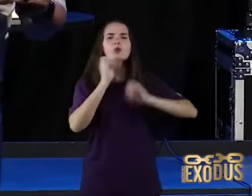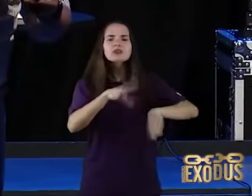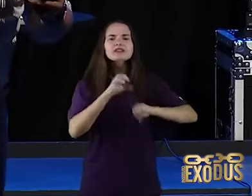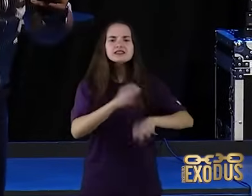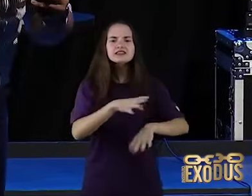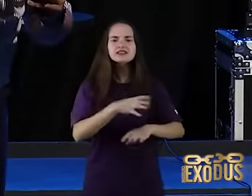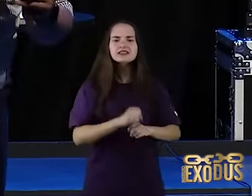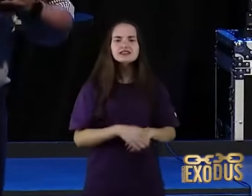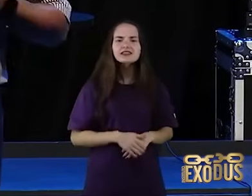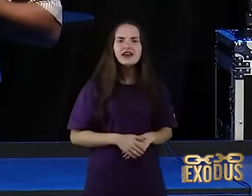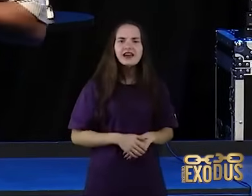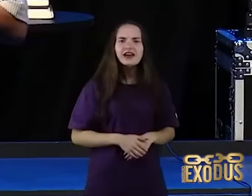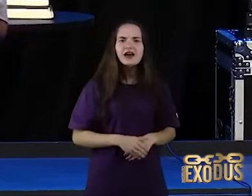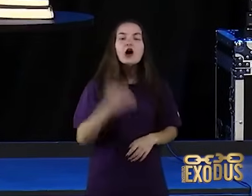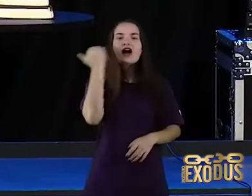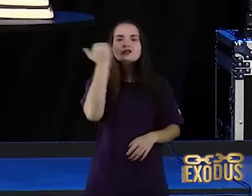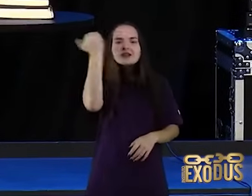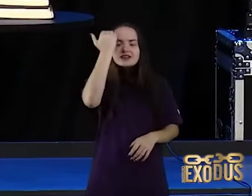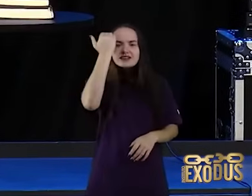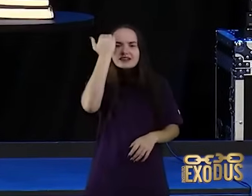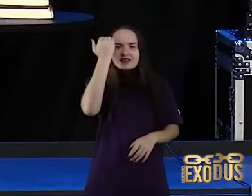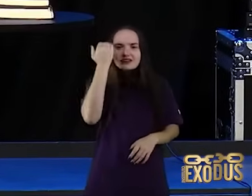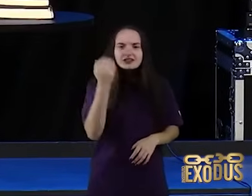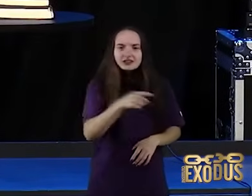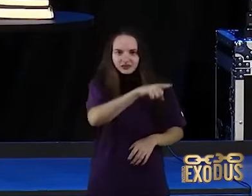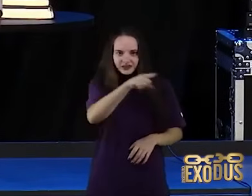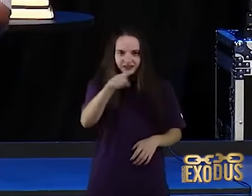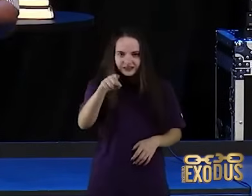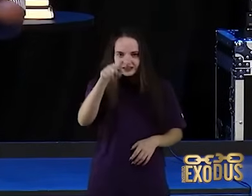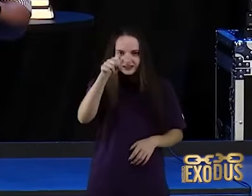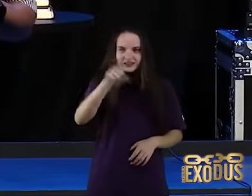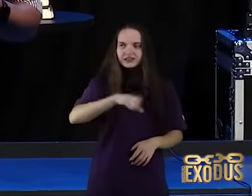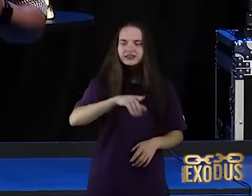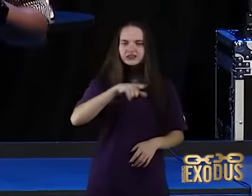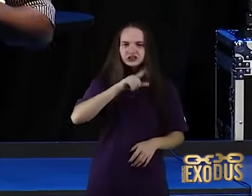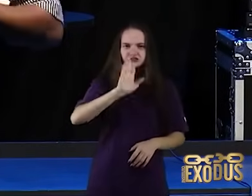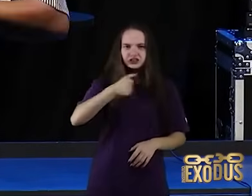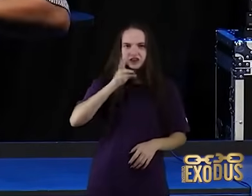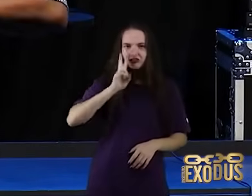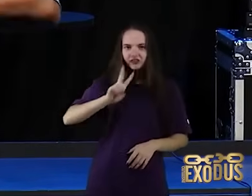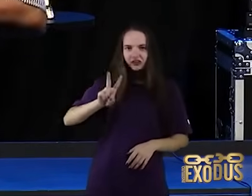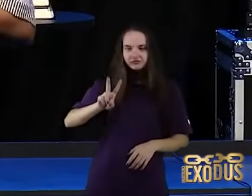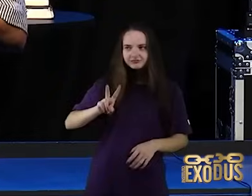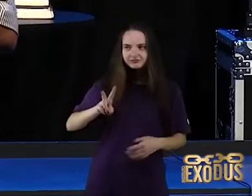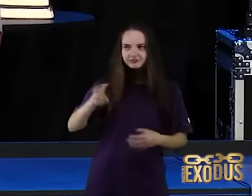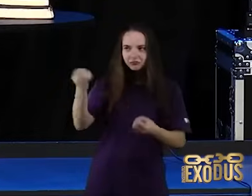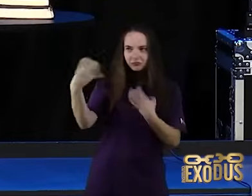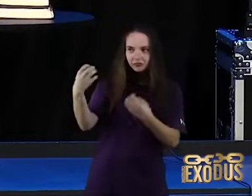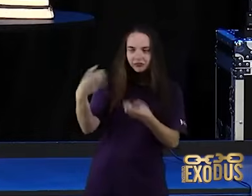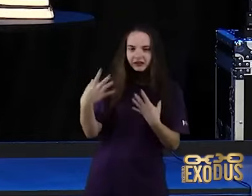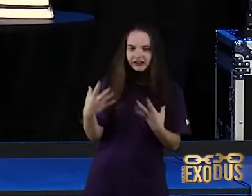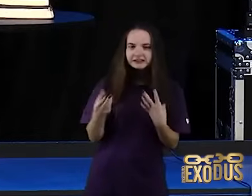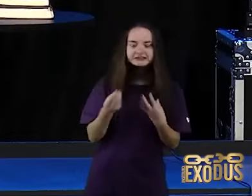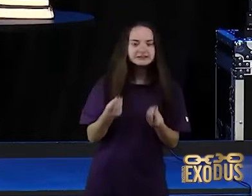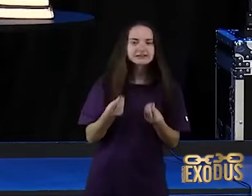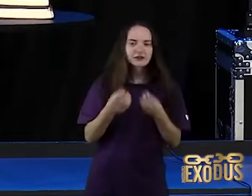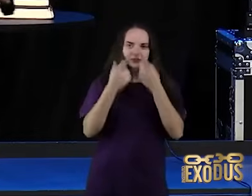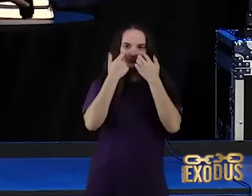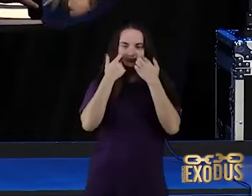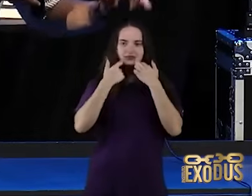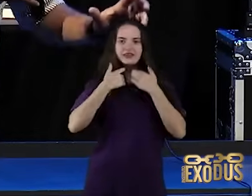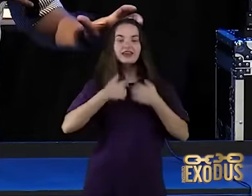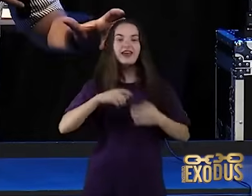do menino de 11 anos alguém te ensina não ensina não então a gente entra num universo